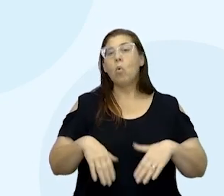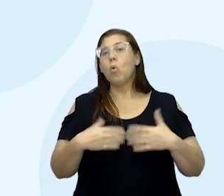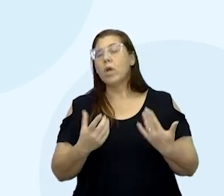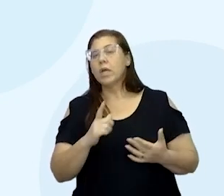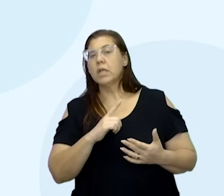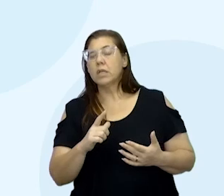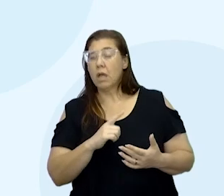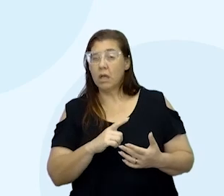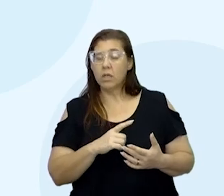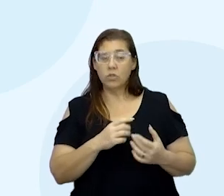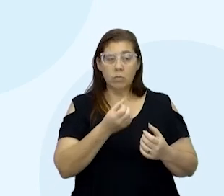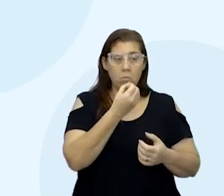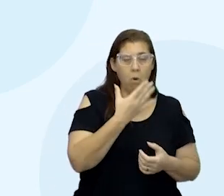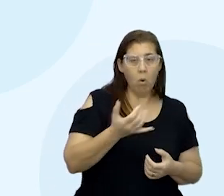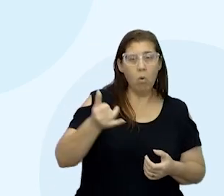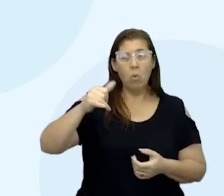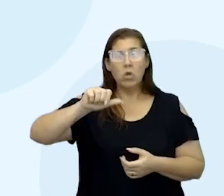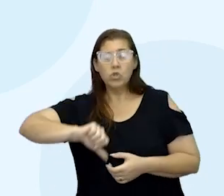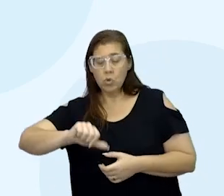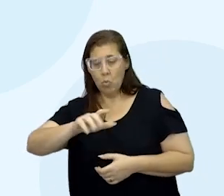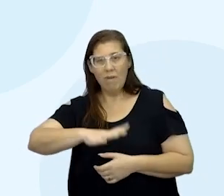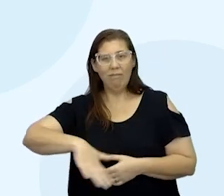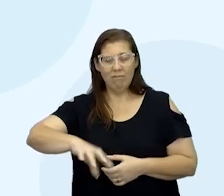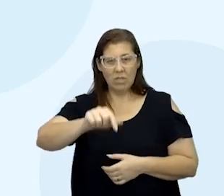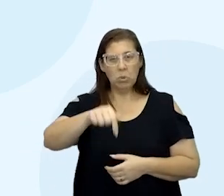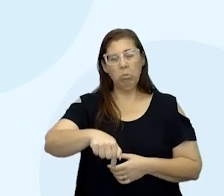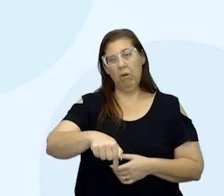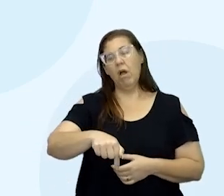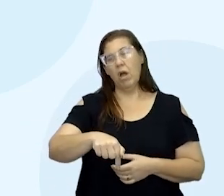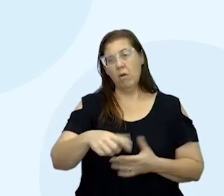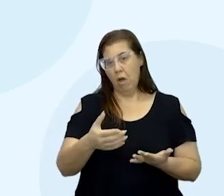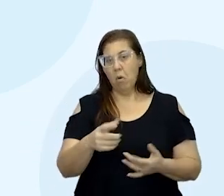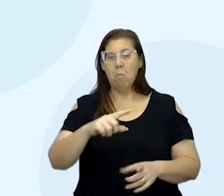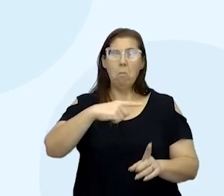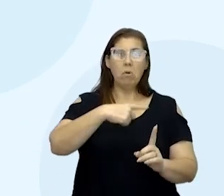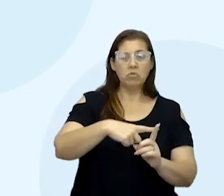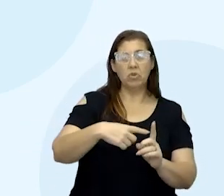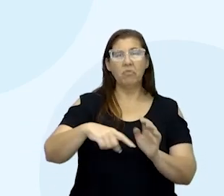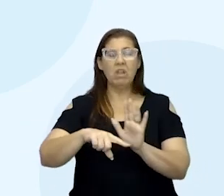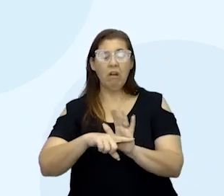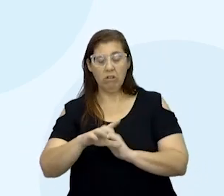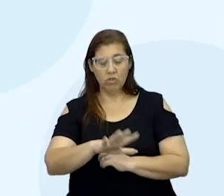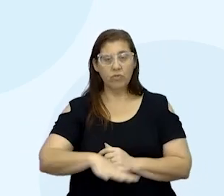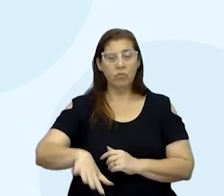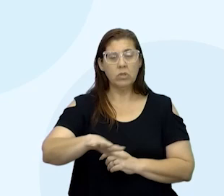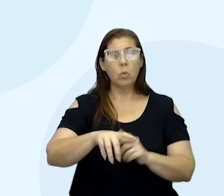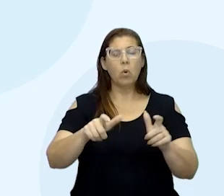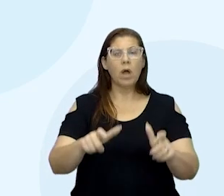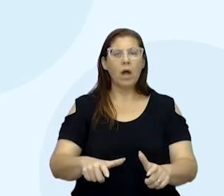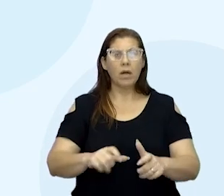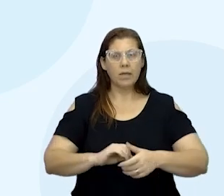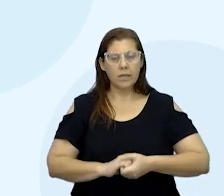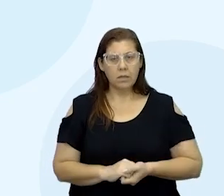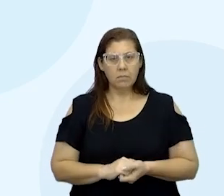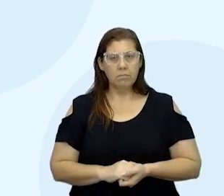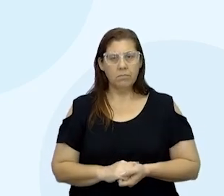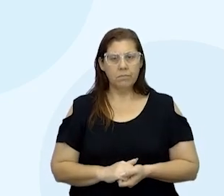vulnerabilidades encontradas nessa região? Quer dizer, basicamente é o ponto positivo e negativo dessa região,